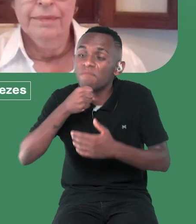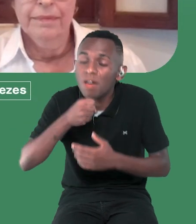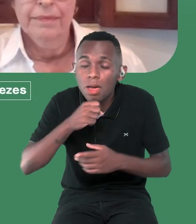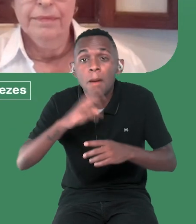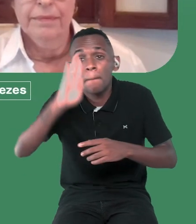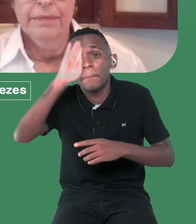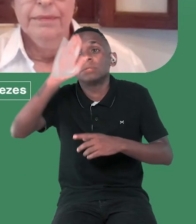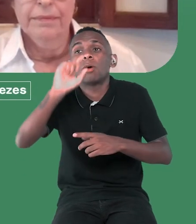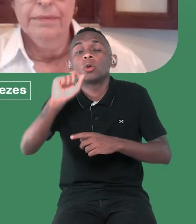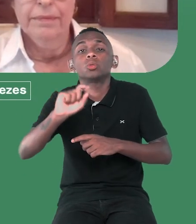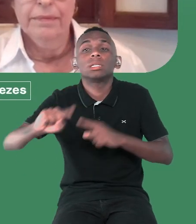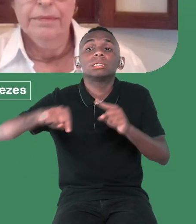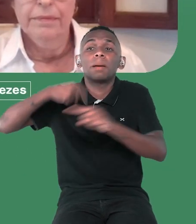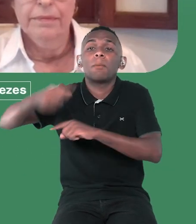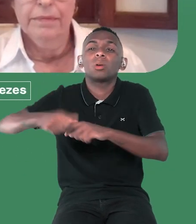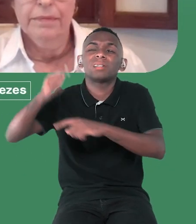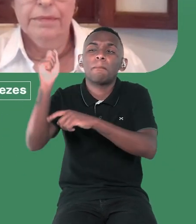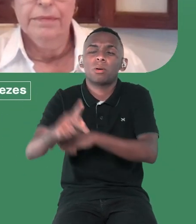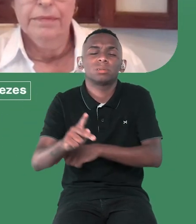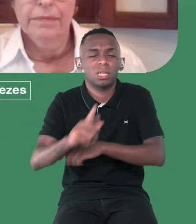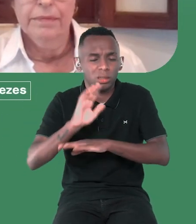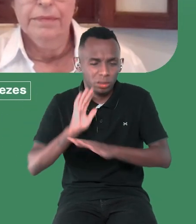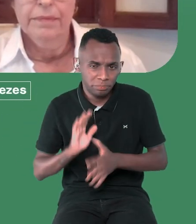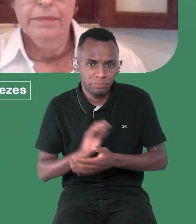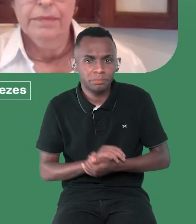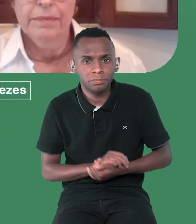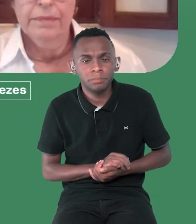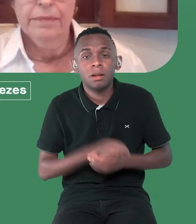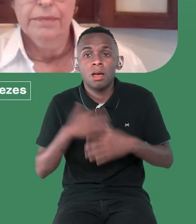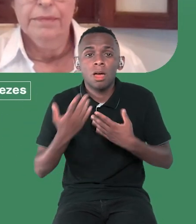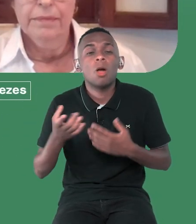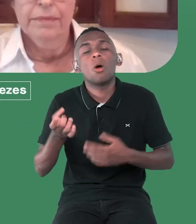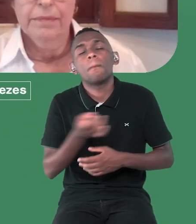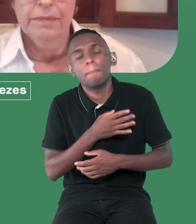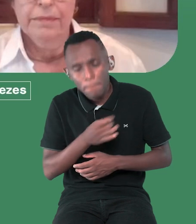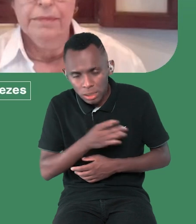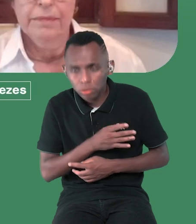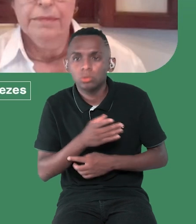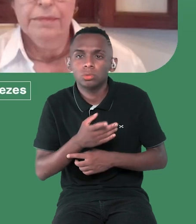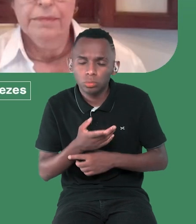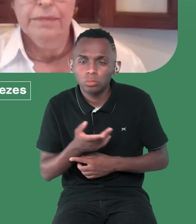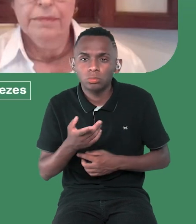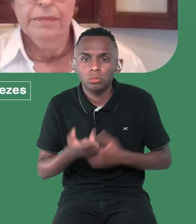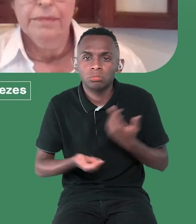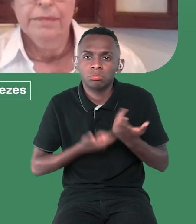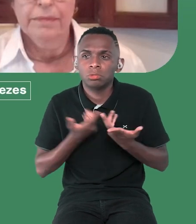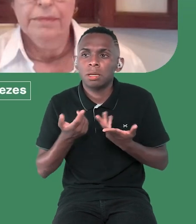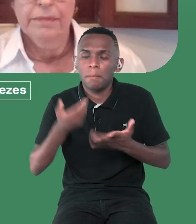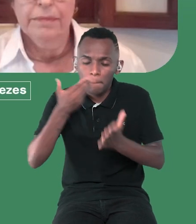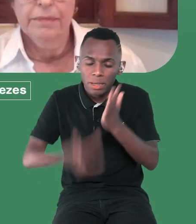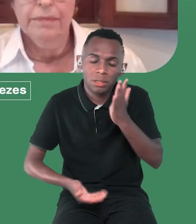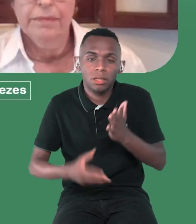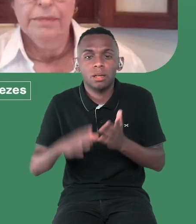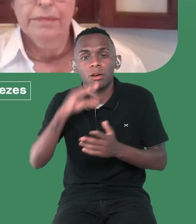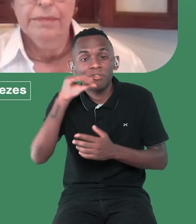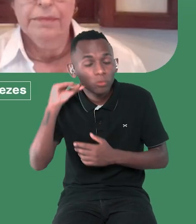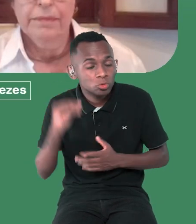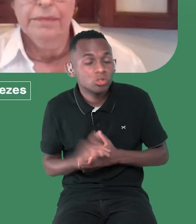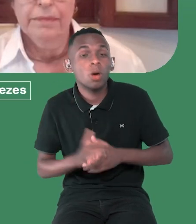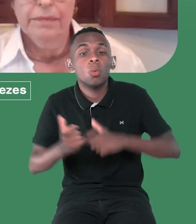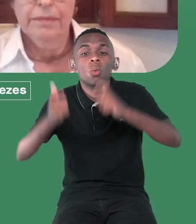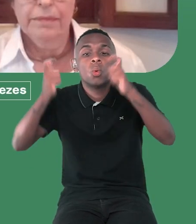principalmente depois que se aposentam, né? É, é o medo de perder a função, o medo de perder o lugar,